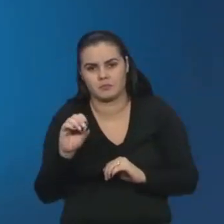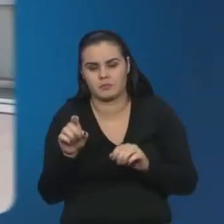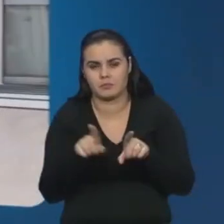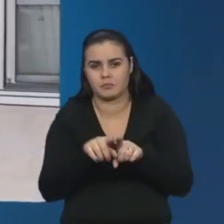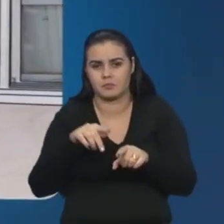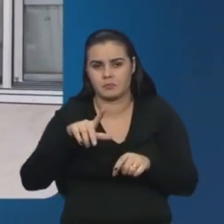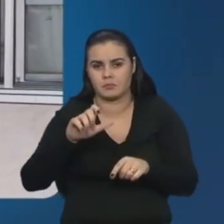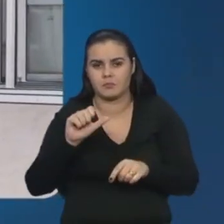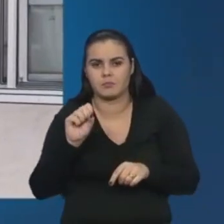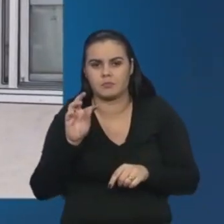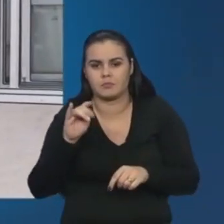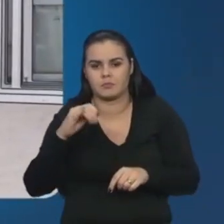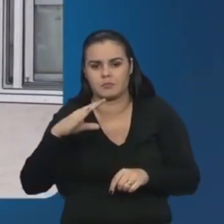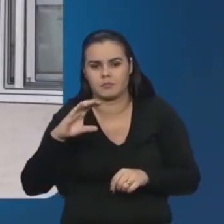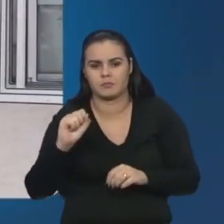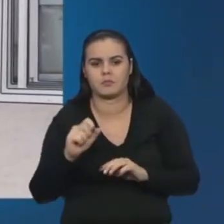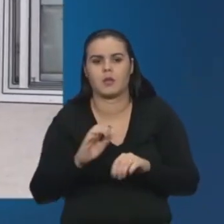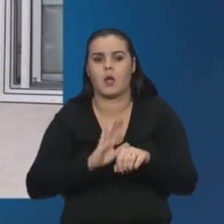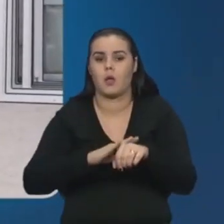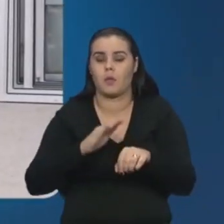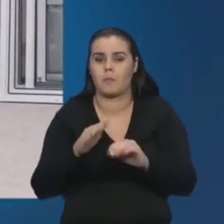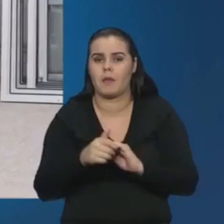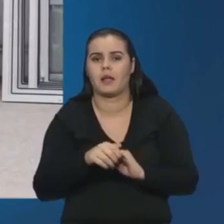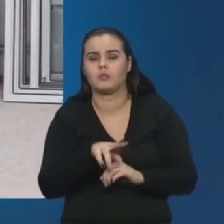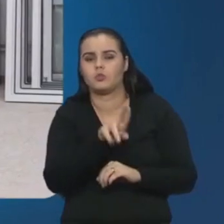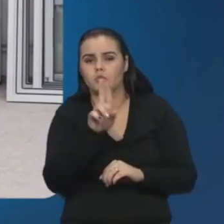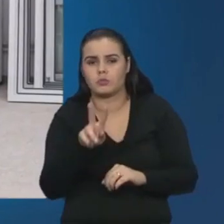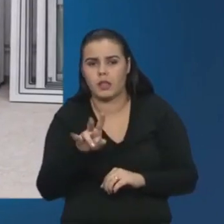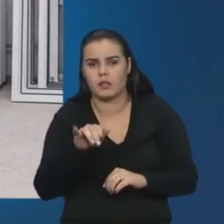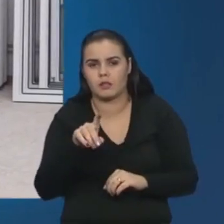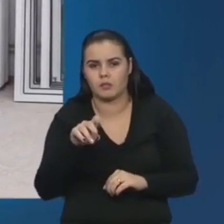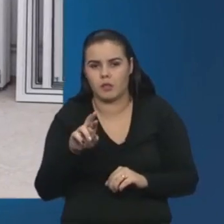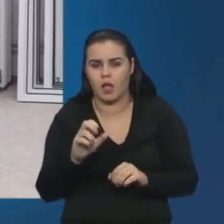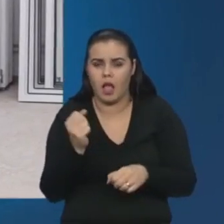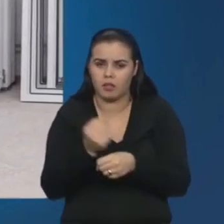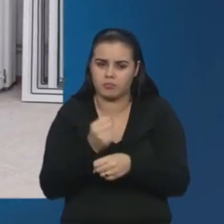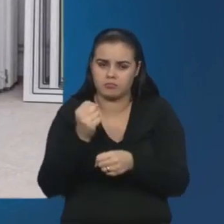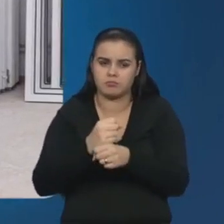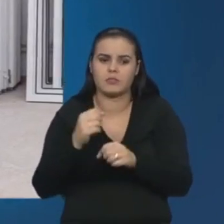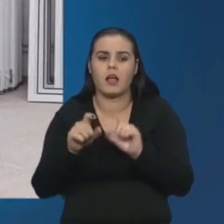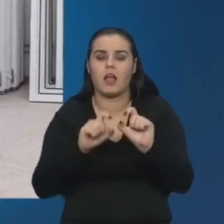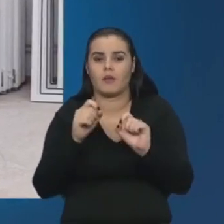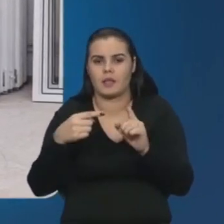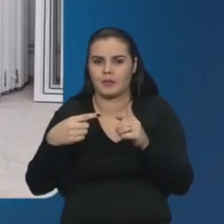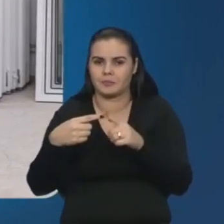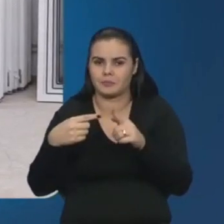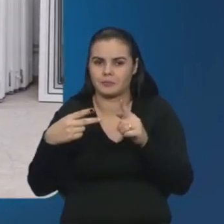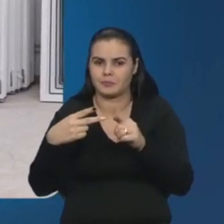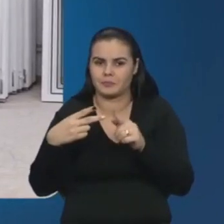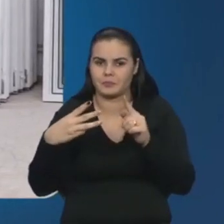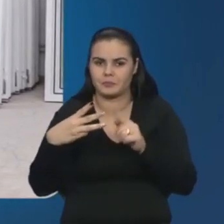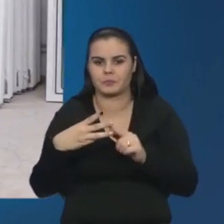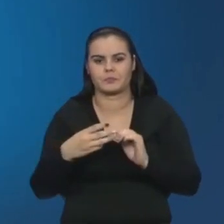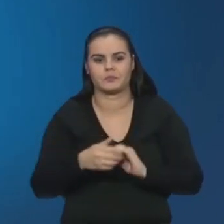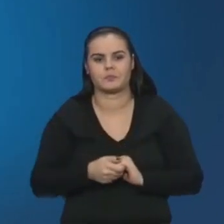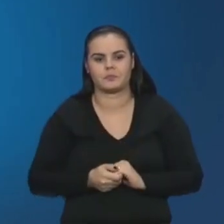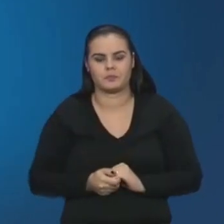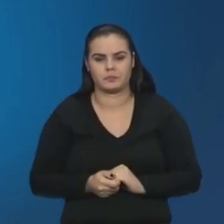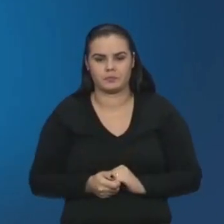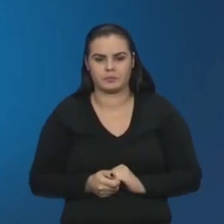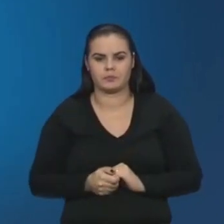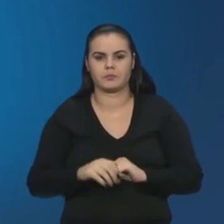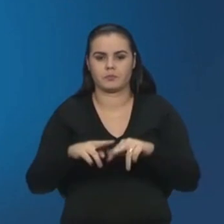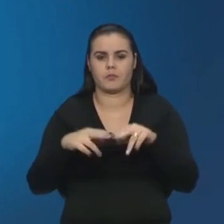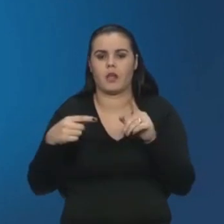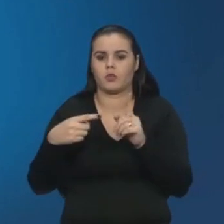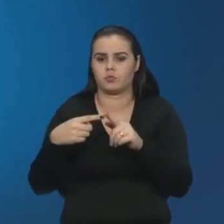Os tipos mais recorrentes de vidros na construção civil são os flotados, os temperados e os laminados. Os